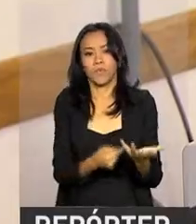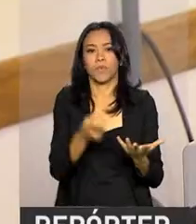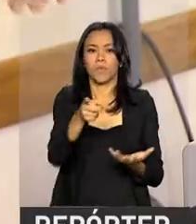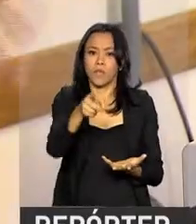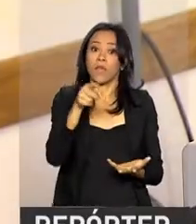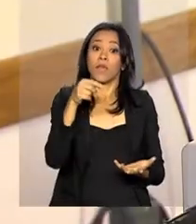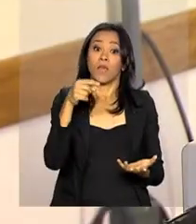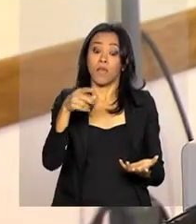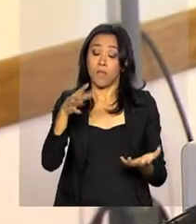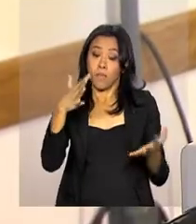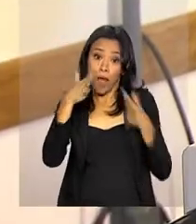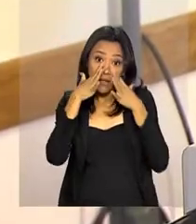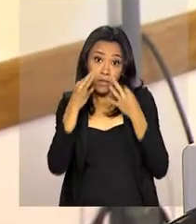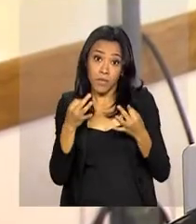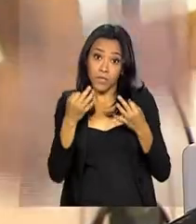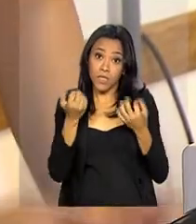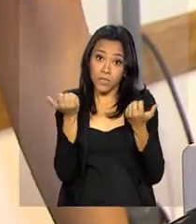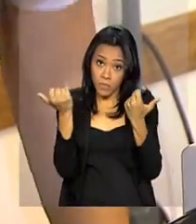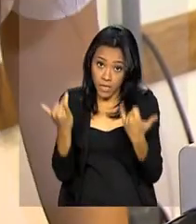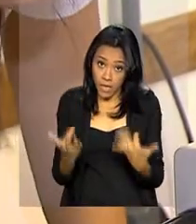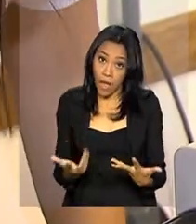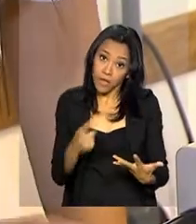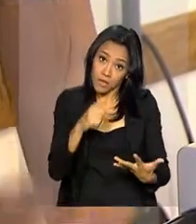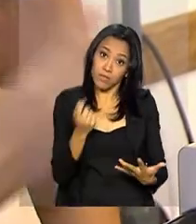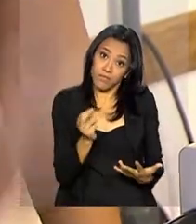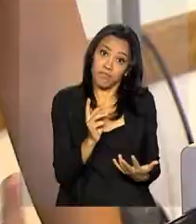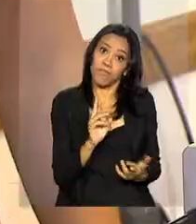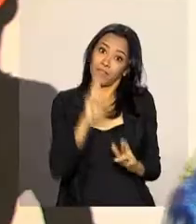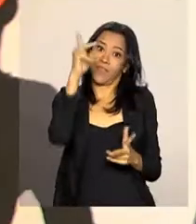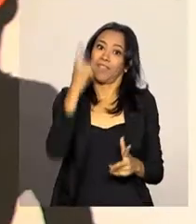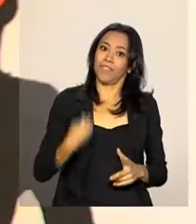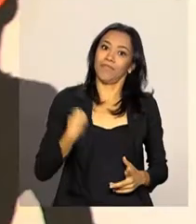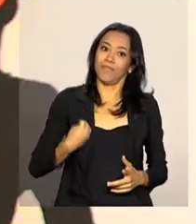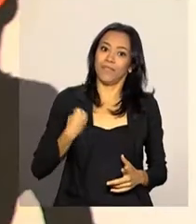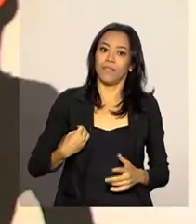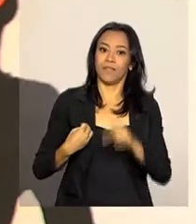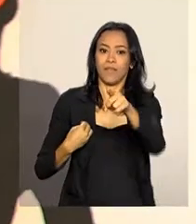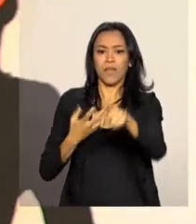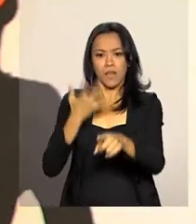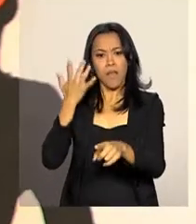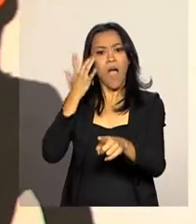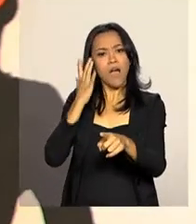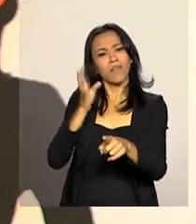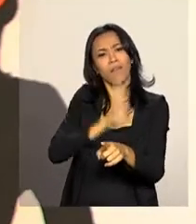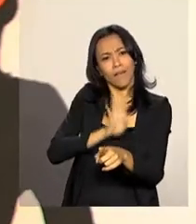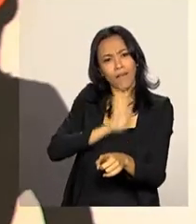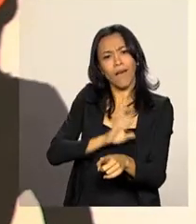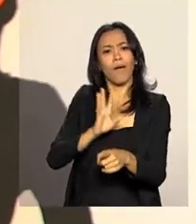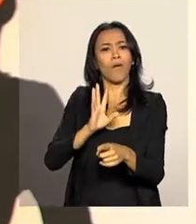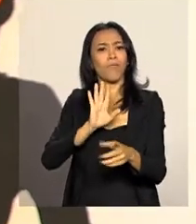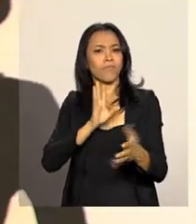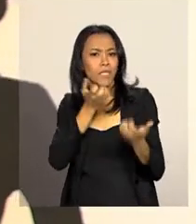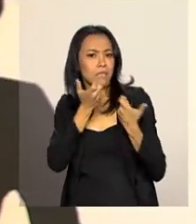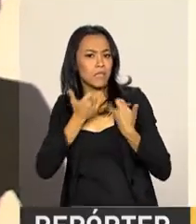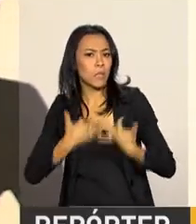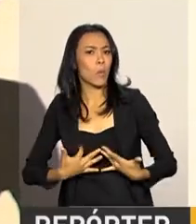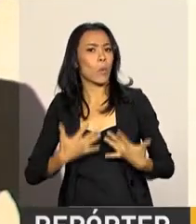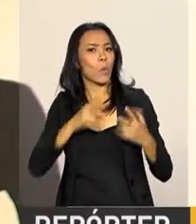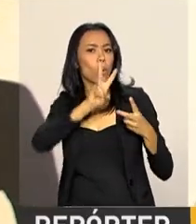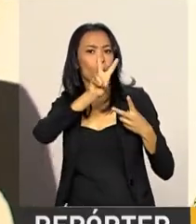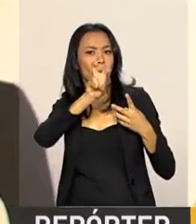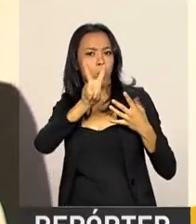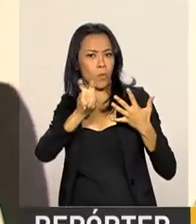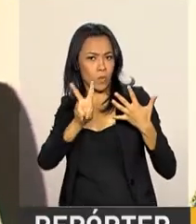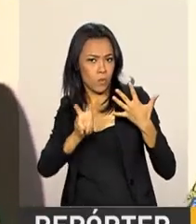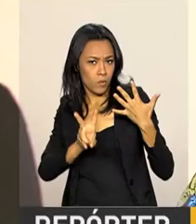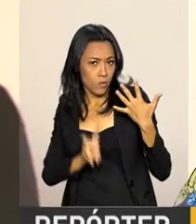que os profissionais têm a dizer pode fazer a diferença. Eu achei muito legal a forma que eles abordam os assuntos,